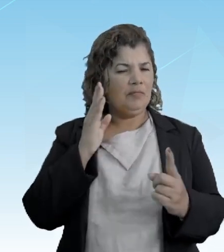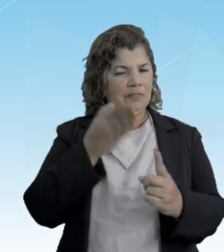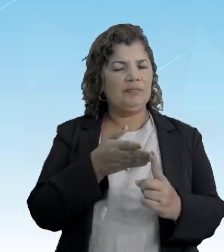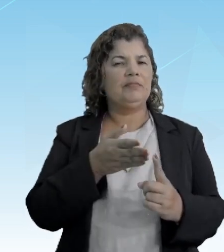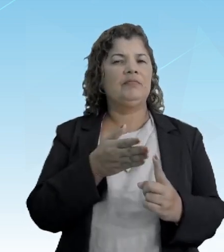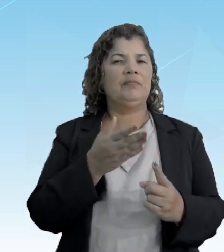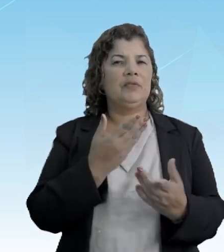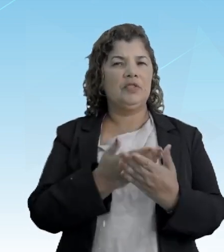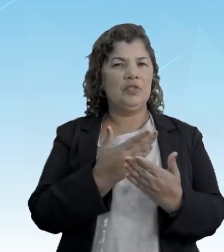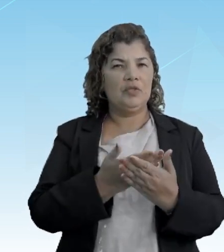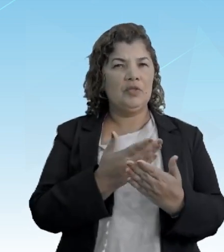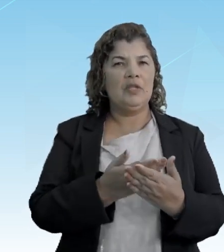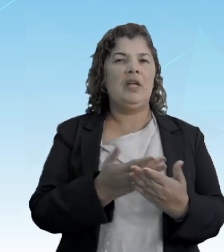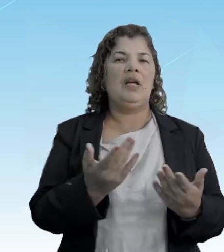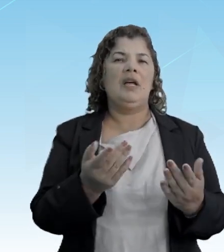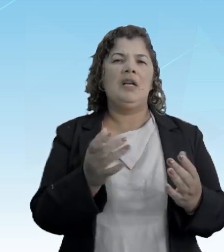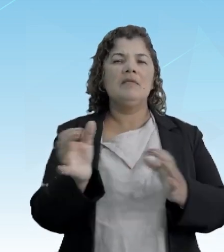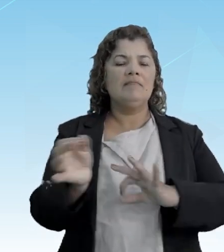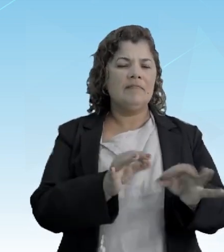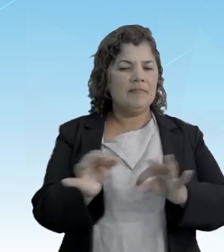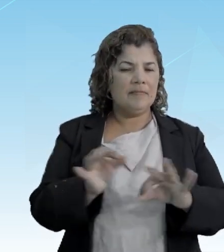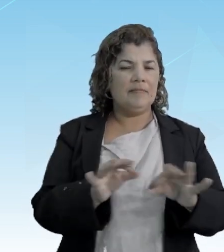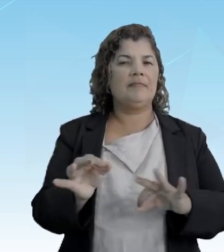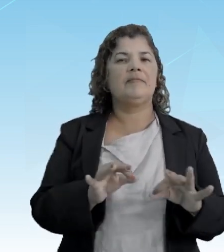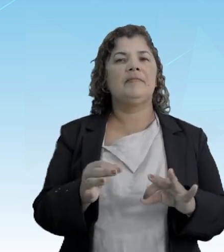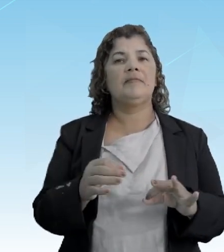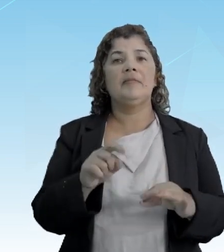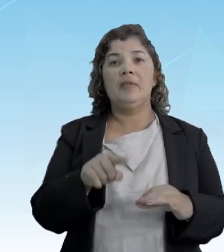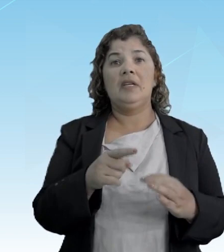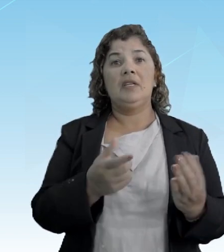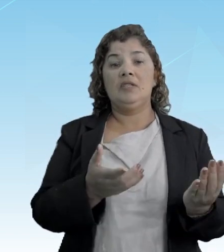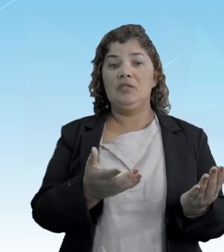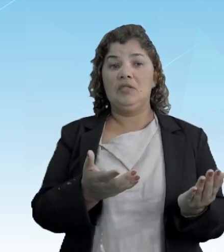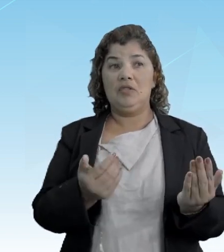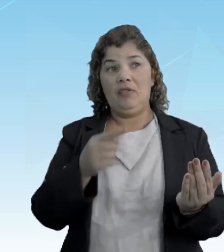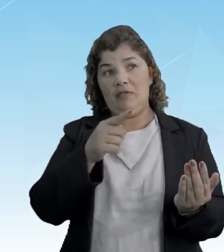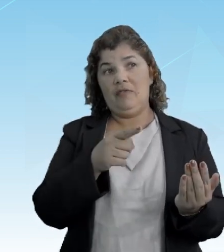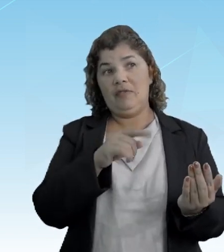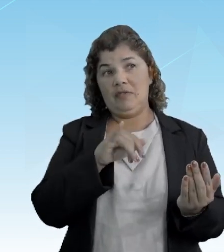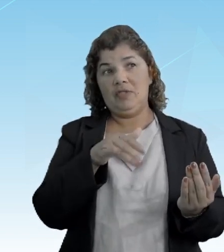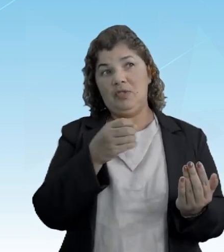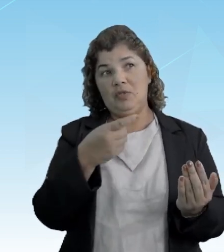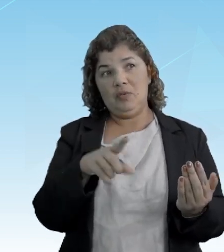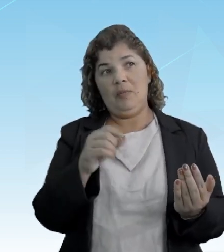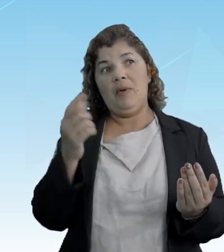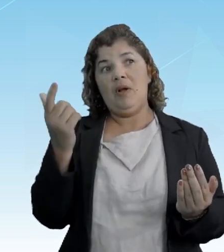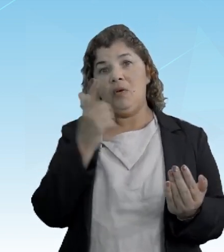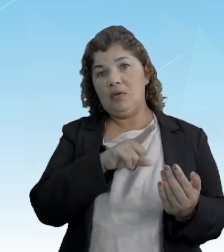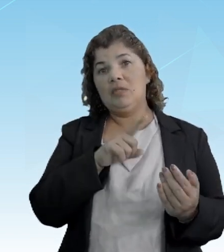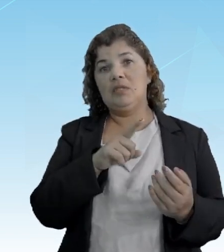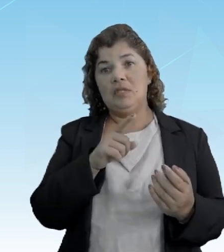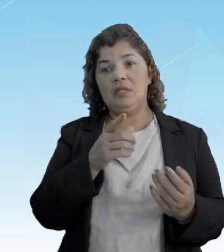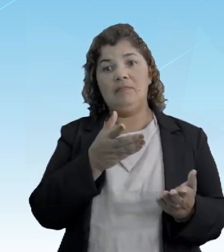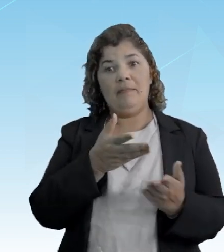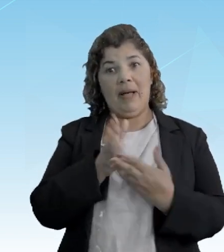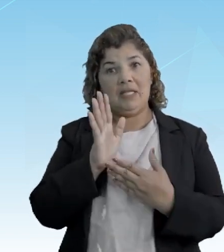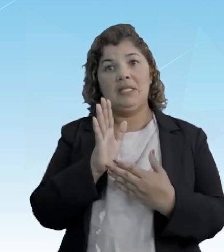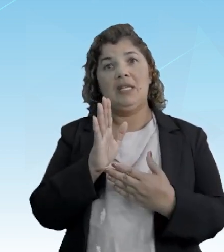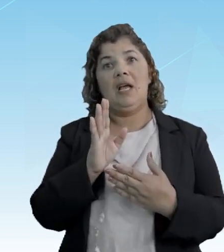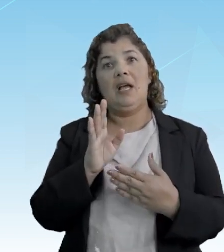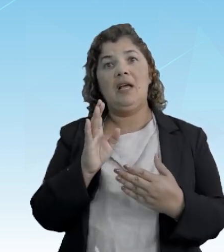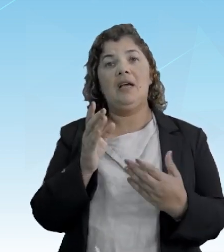a ver com estudar, em se preparar. Então, esse jovem, para ele chegar a ser um dos caras que passaram e